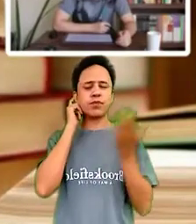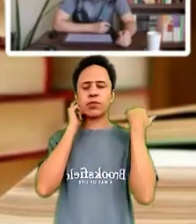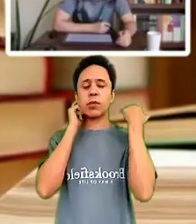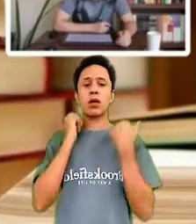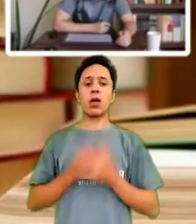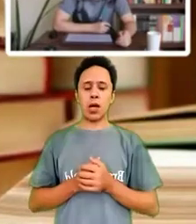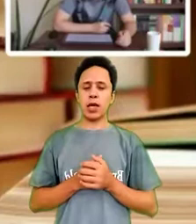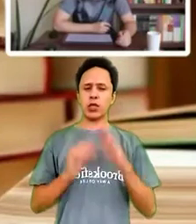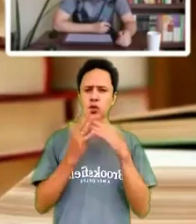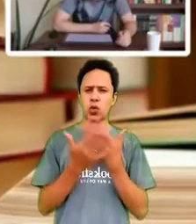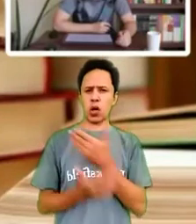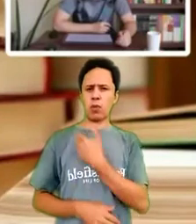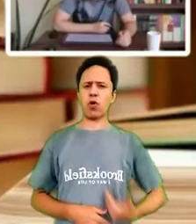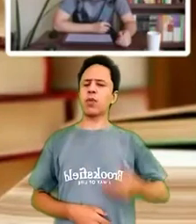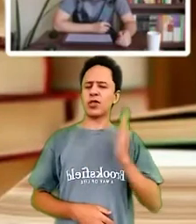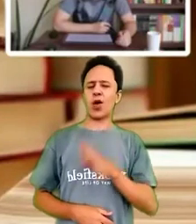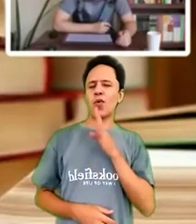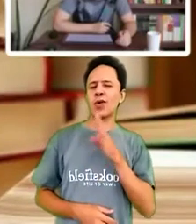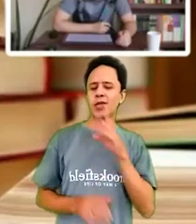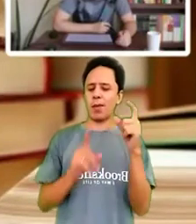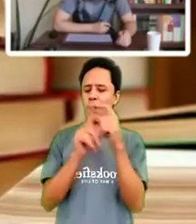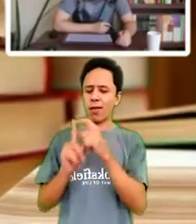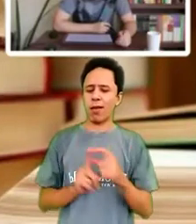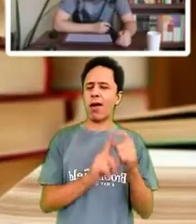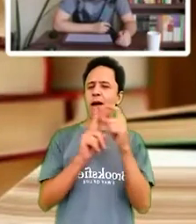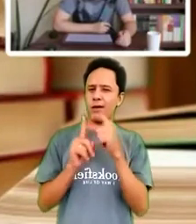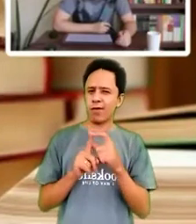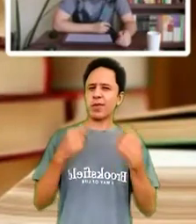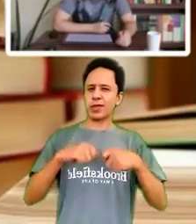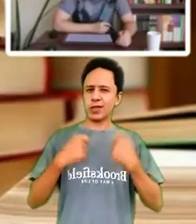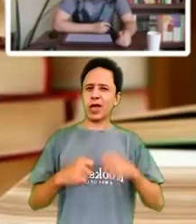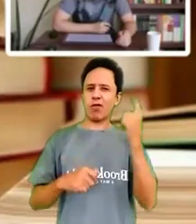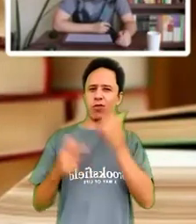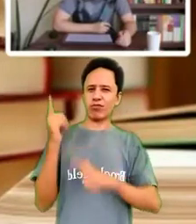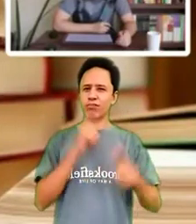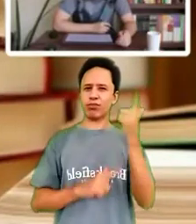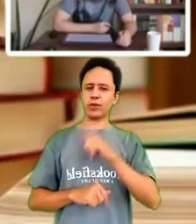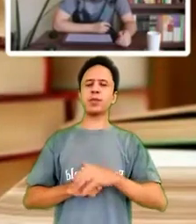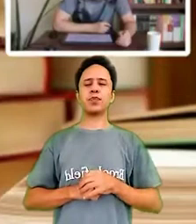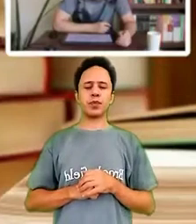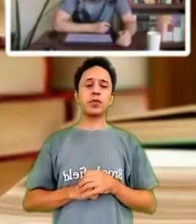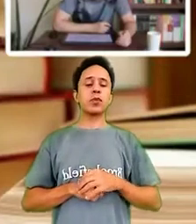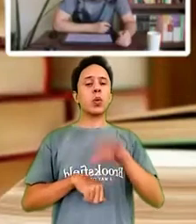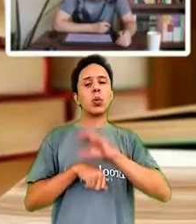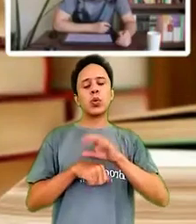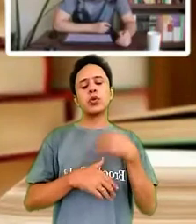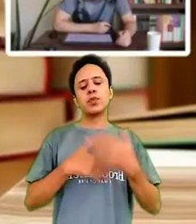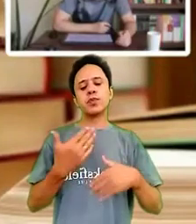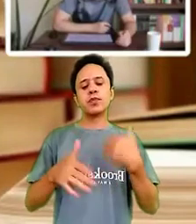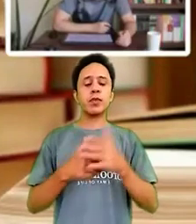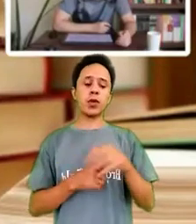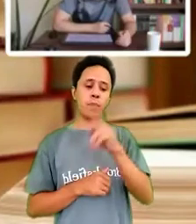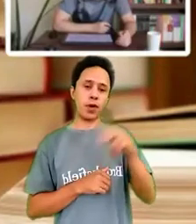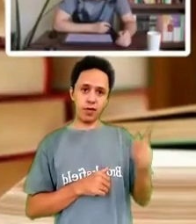fui para a escola pública, já tinha noção vaga de um universo de palavras que era preciso conquistar. Durante o curso,